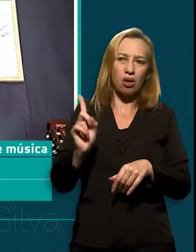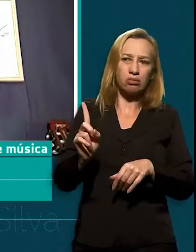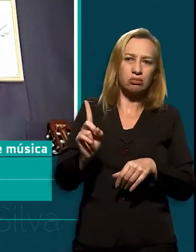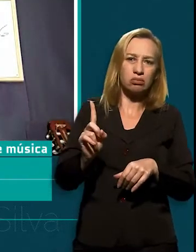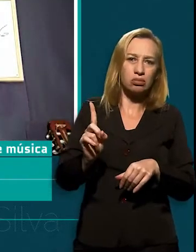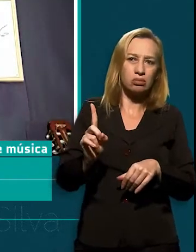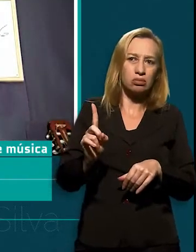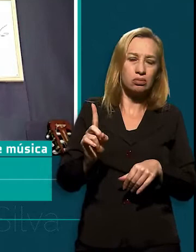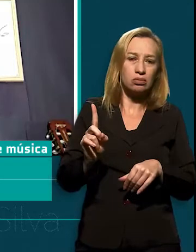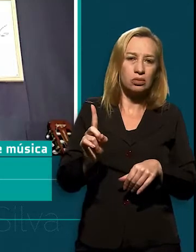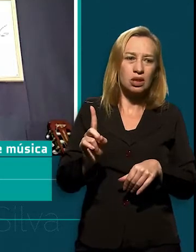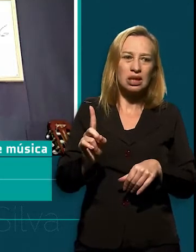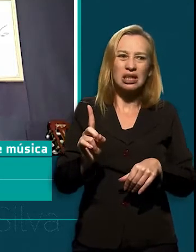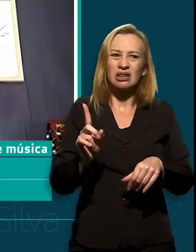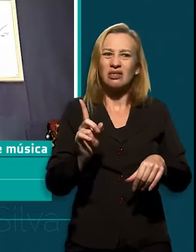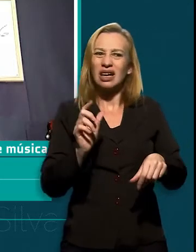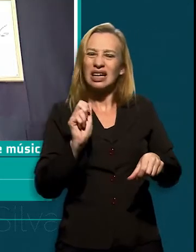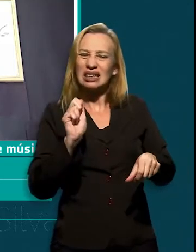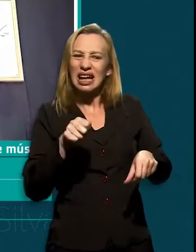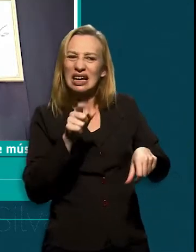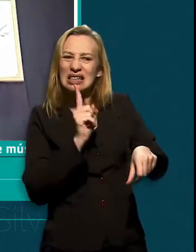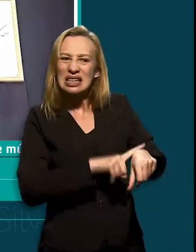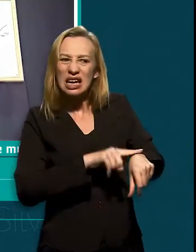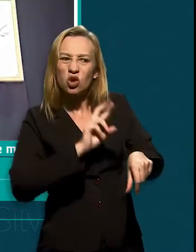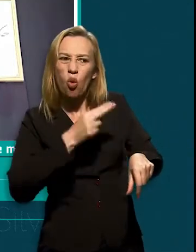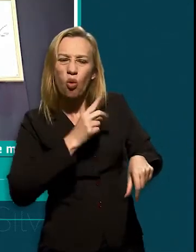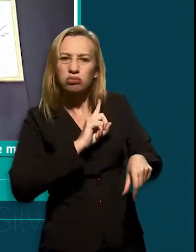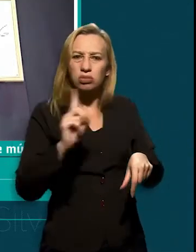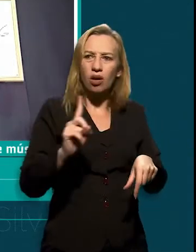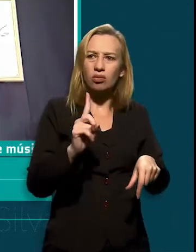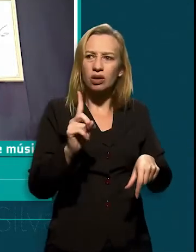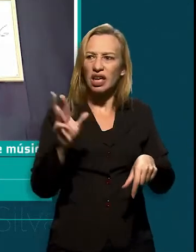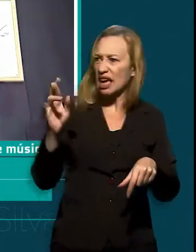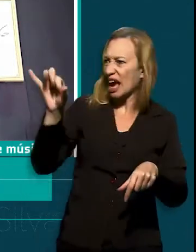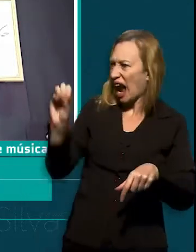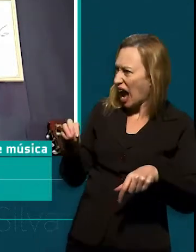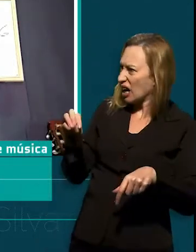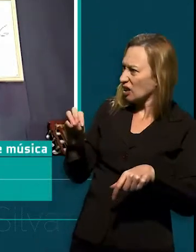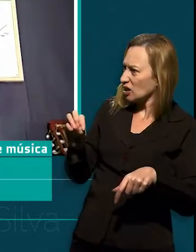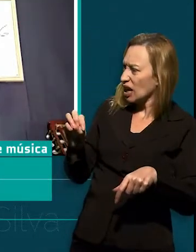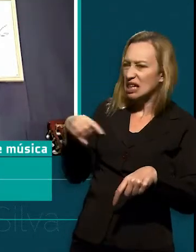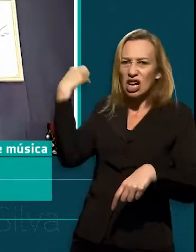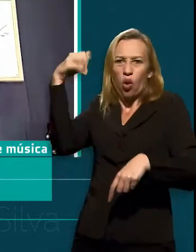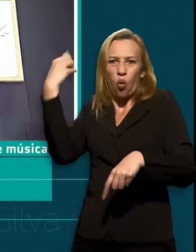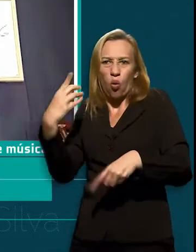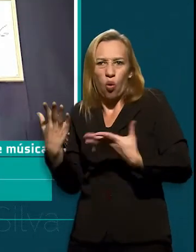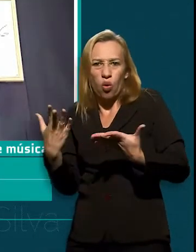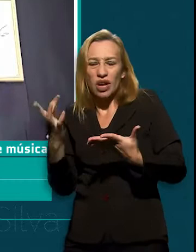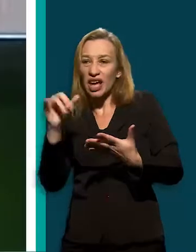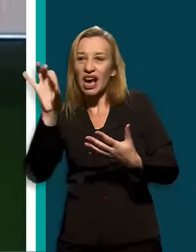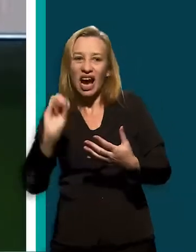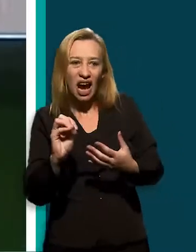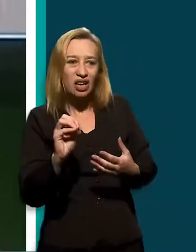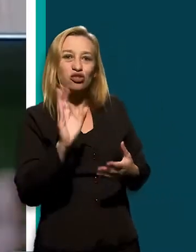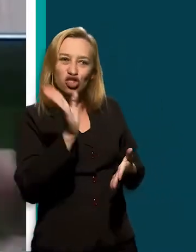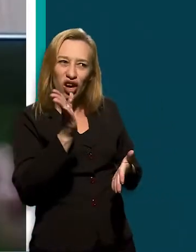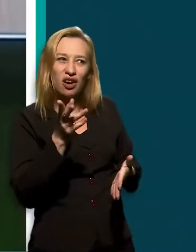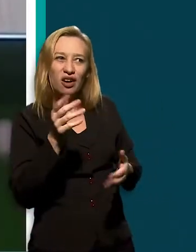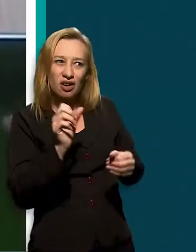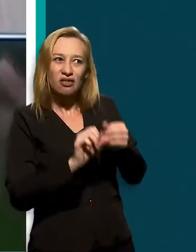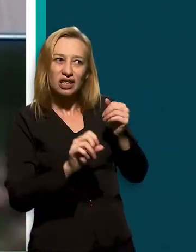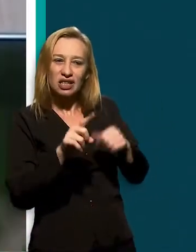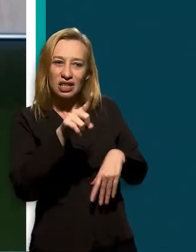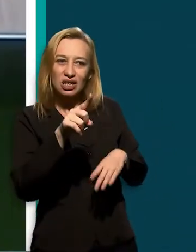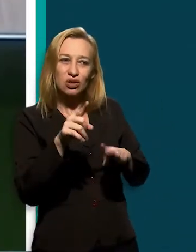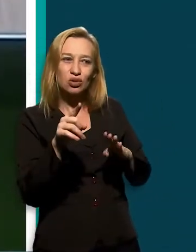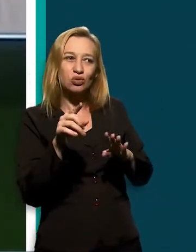Será que vai dar certo? Será que vai dar certo, Ricardo? Será que essa loucura... Ricardo já fazia isso no YouTube,